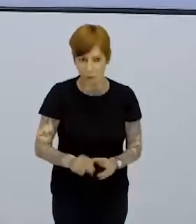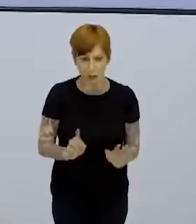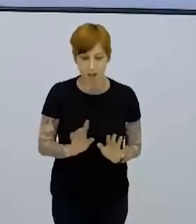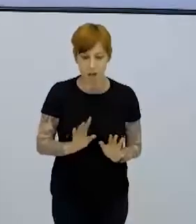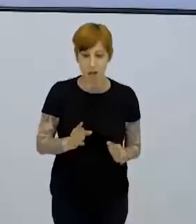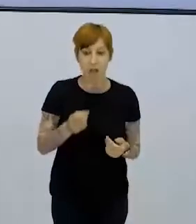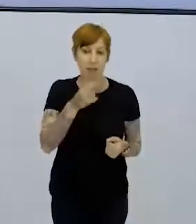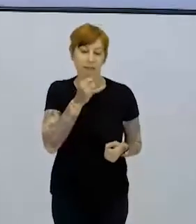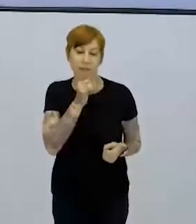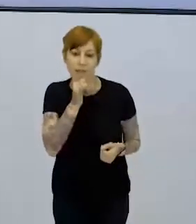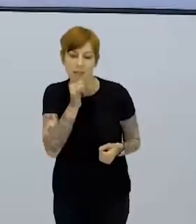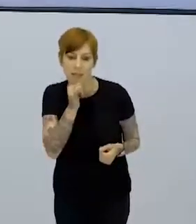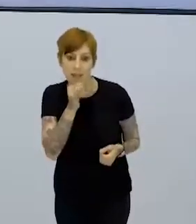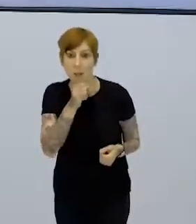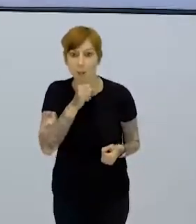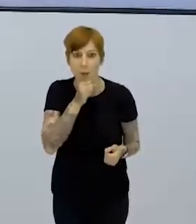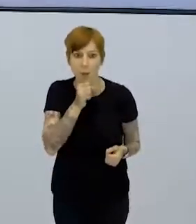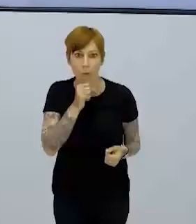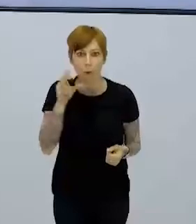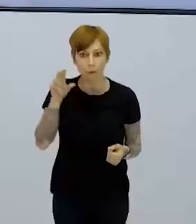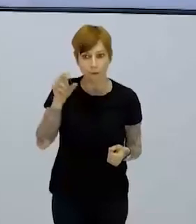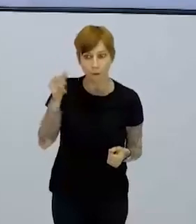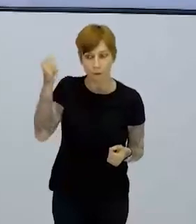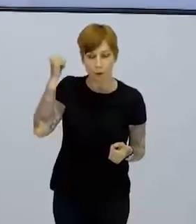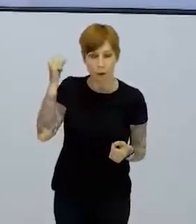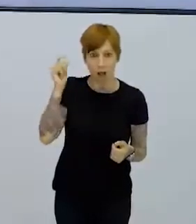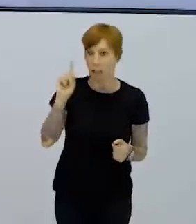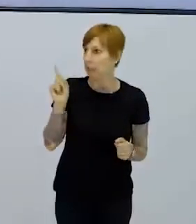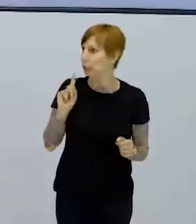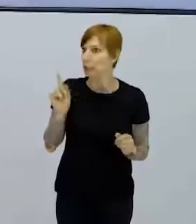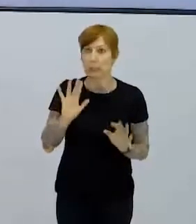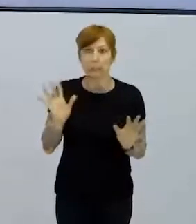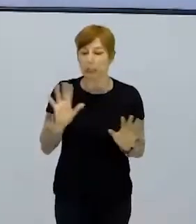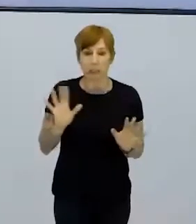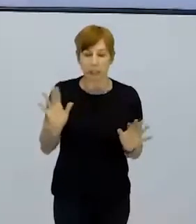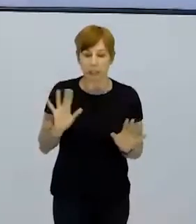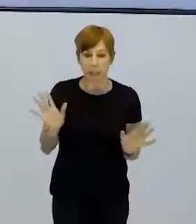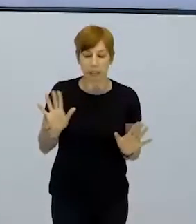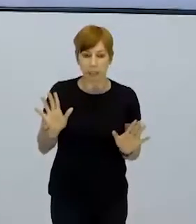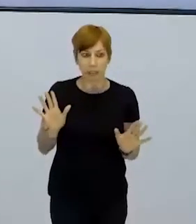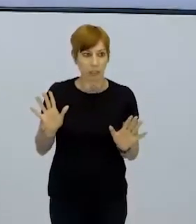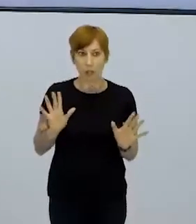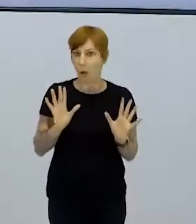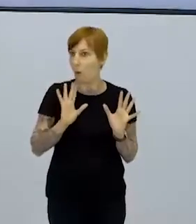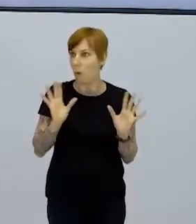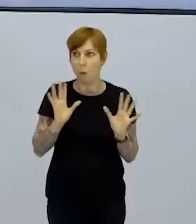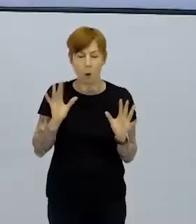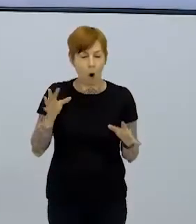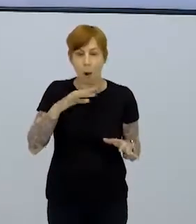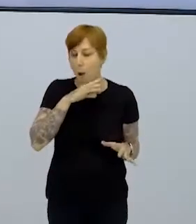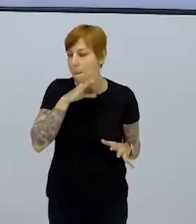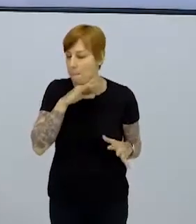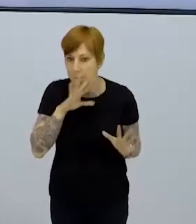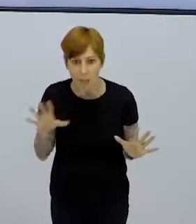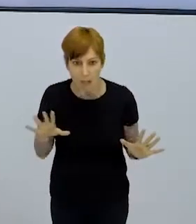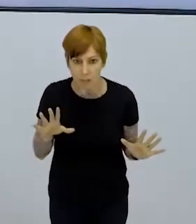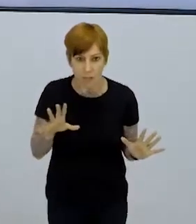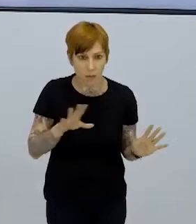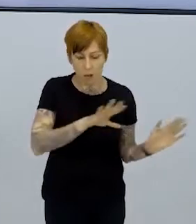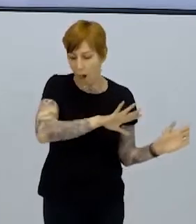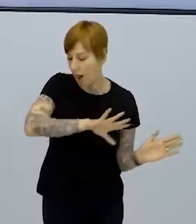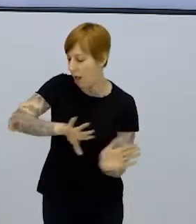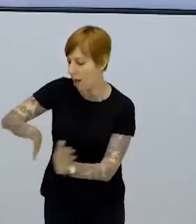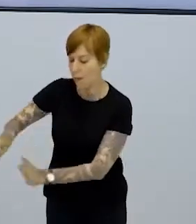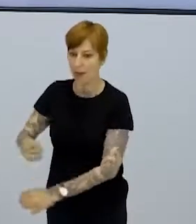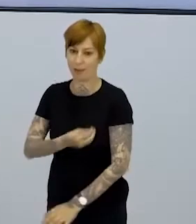realidade. Para ele, piercing e tatuagem é algo absurdo, assim, é muito fora de realidade, né? Eu